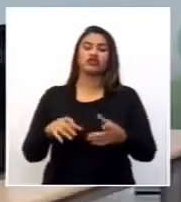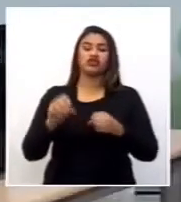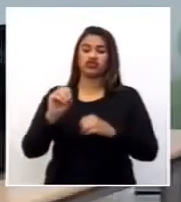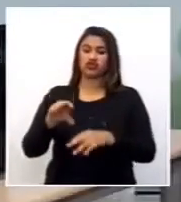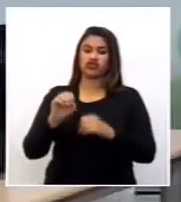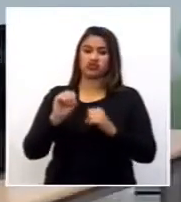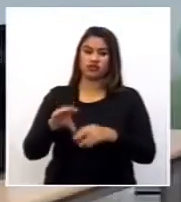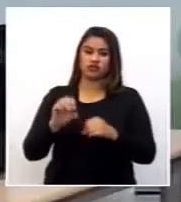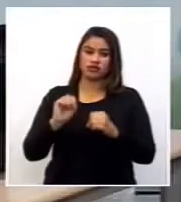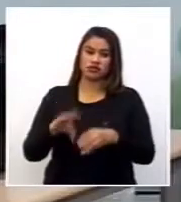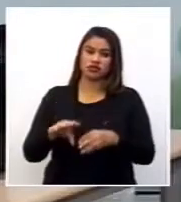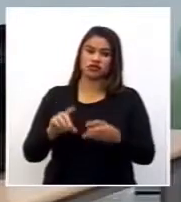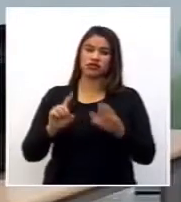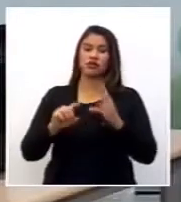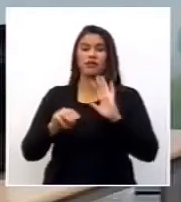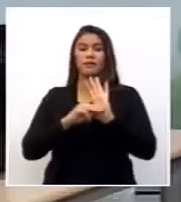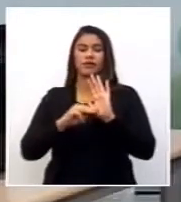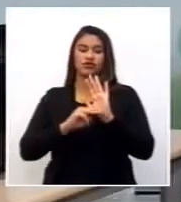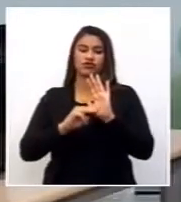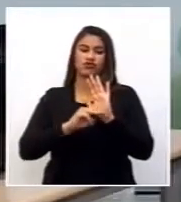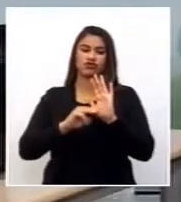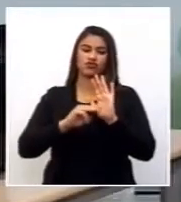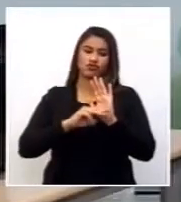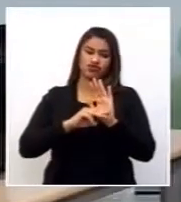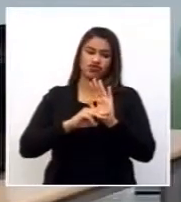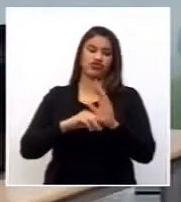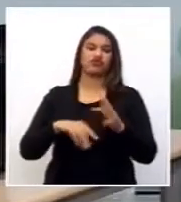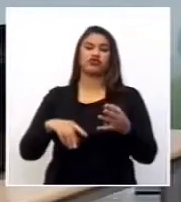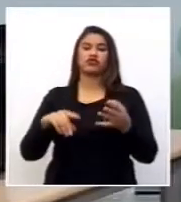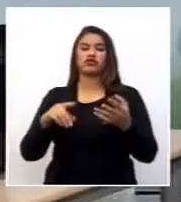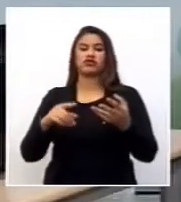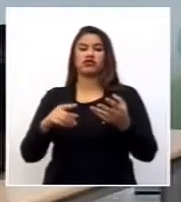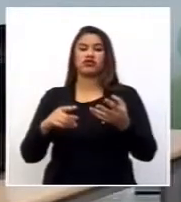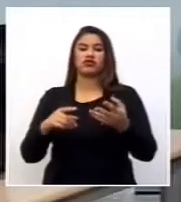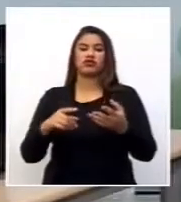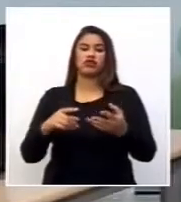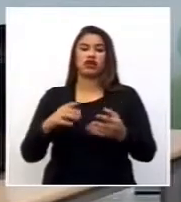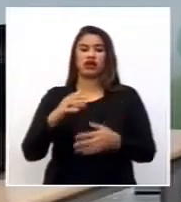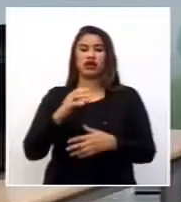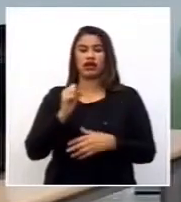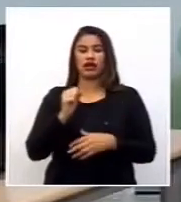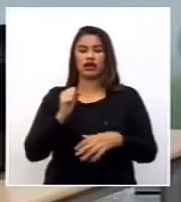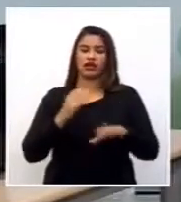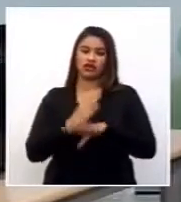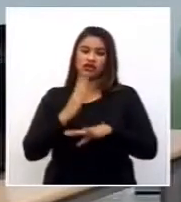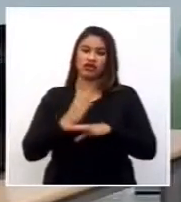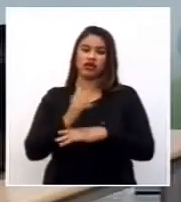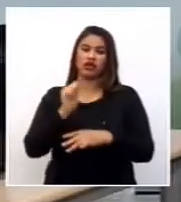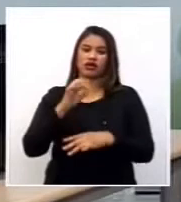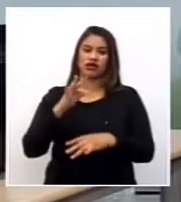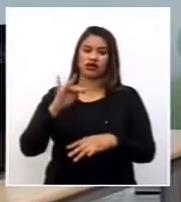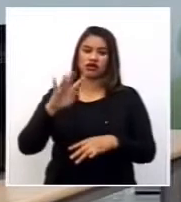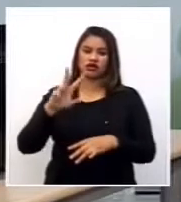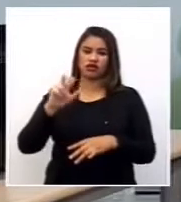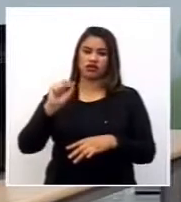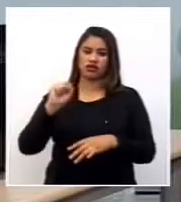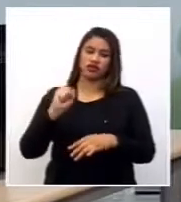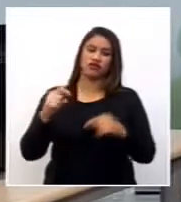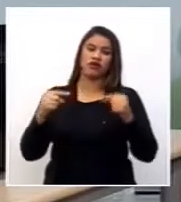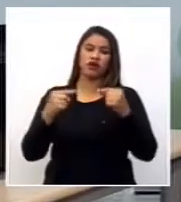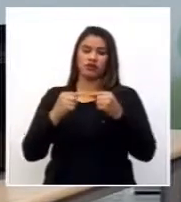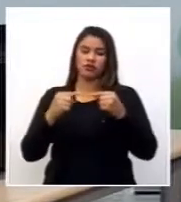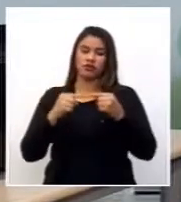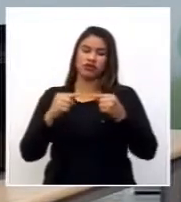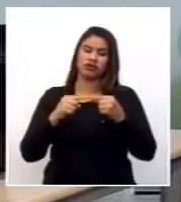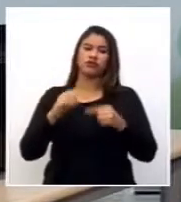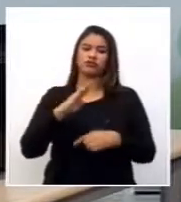né? Tem outros tipos, as metodologias que vem uma tendência educacional, metodologias ativas, isso o currículo paulista, né? Até cita em alguns momentos a BNCC.